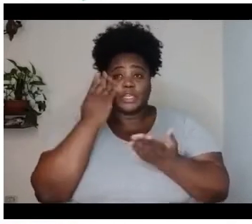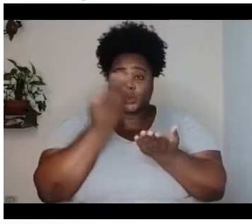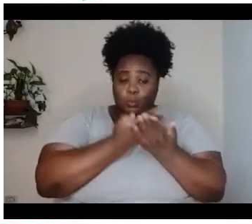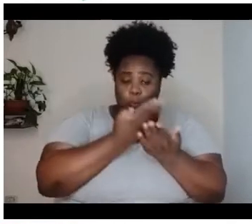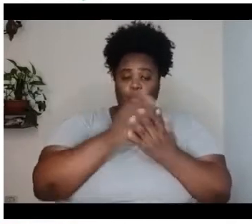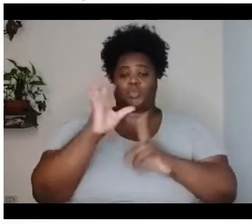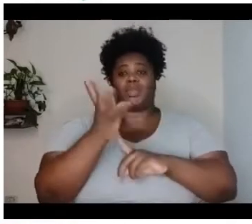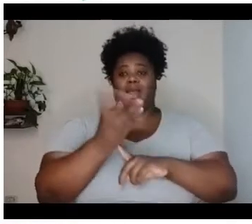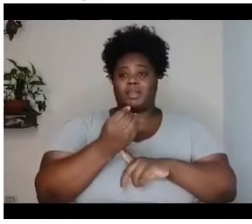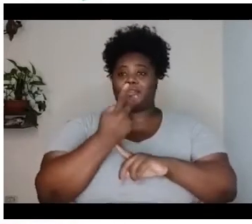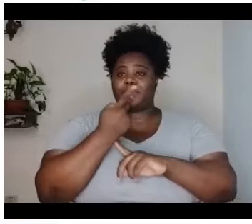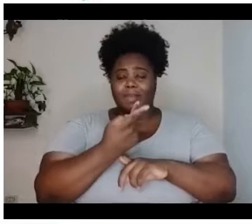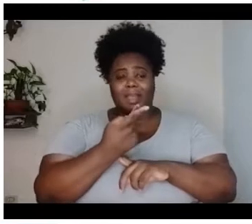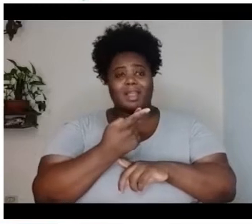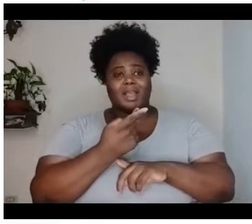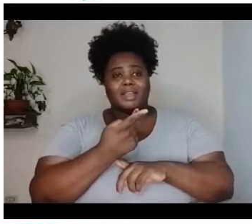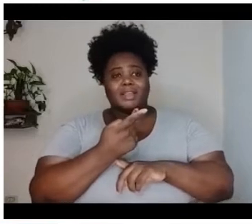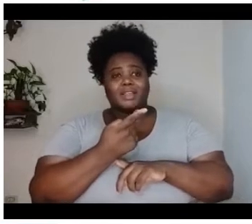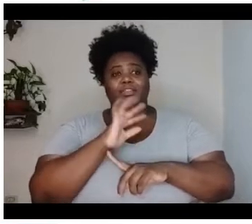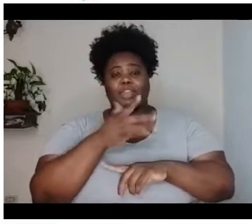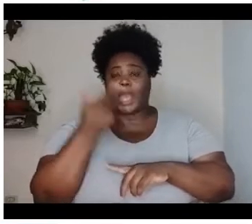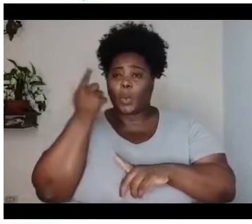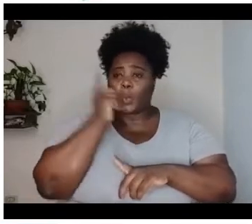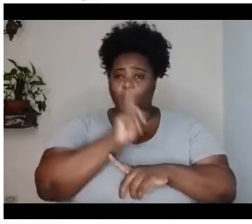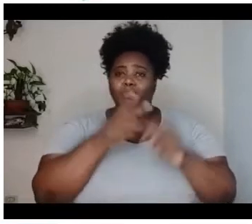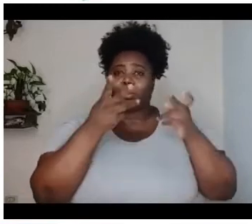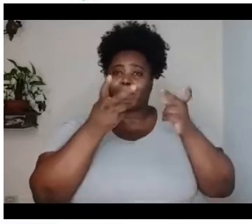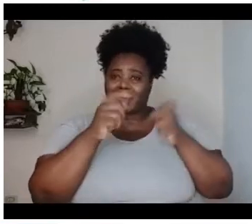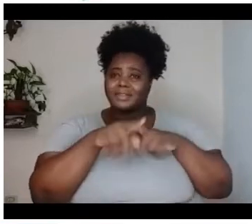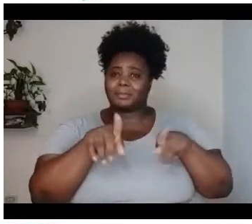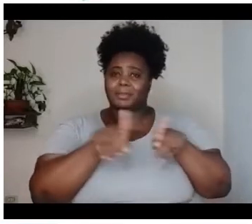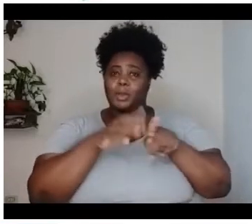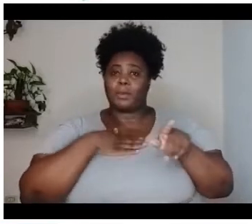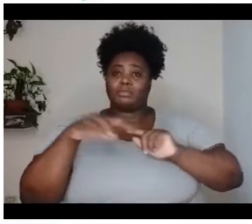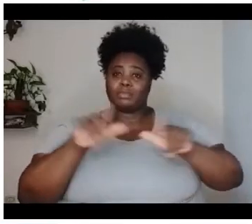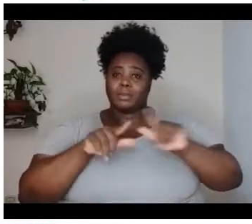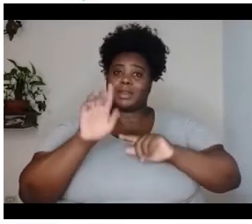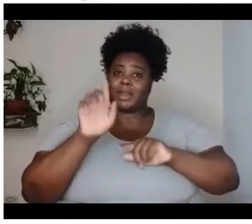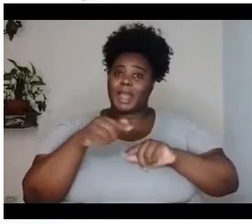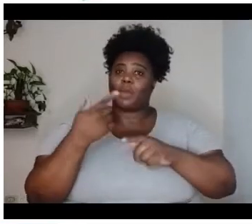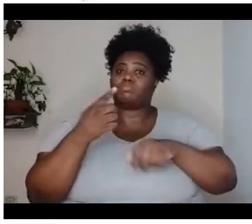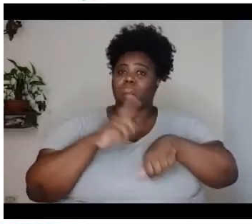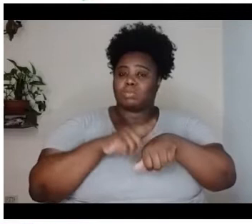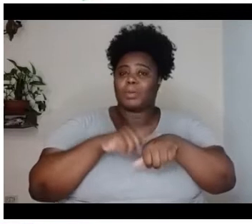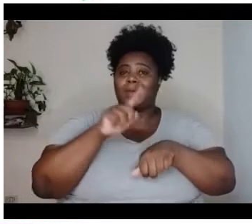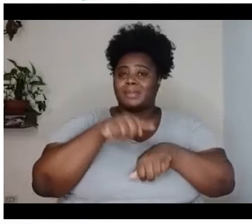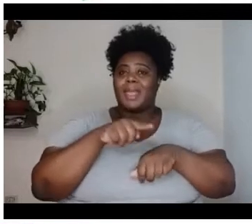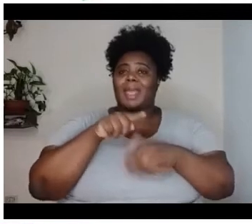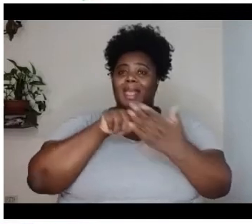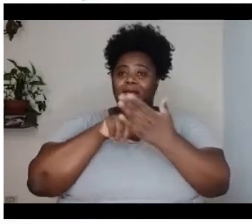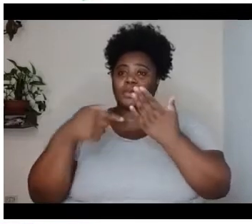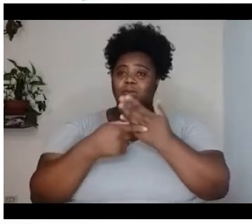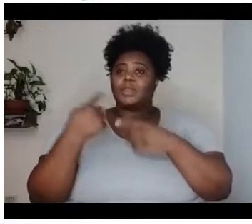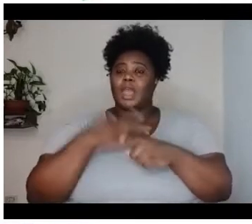me chamarem a atenção para isso, eu já consigo identificar essa linha no meu trabalho, que é uma linha da ironia. E eu gosto porque